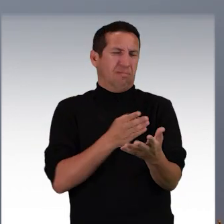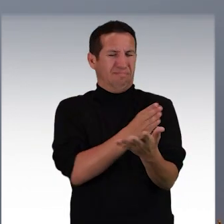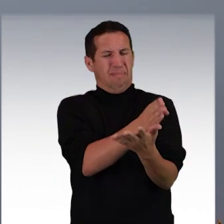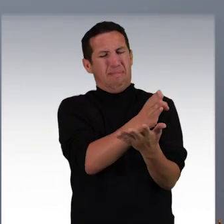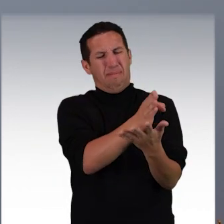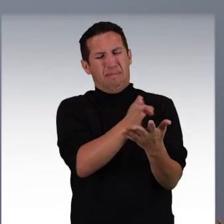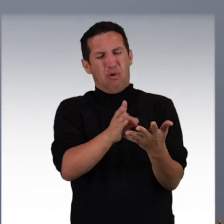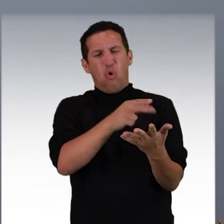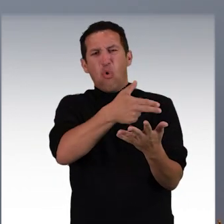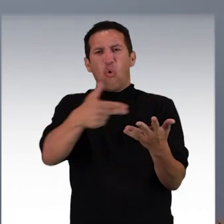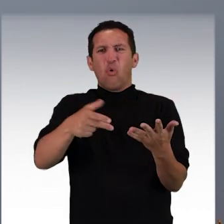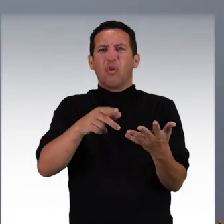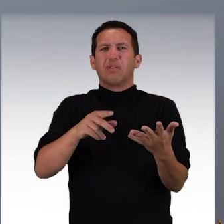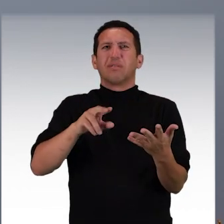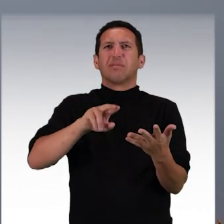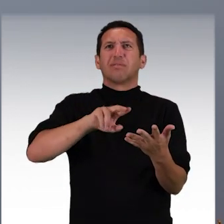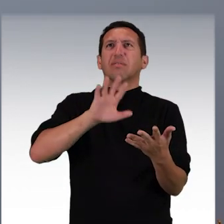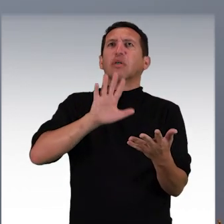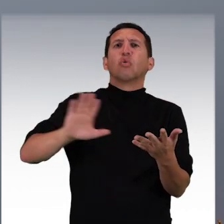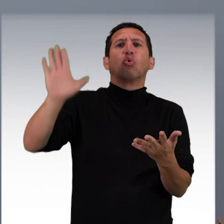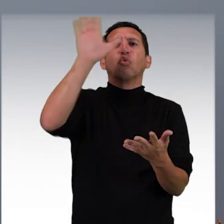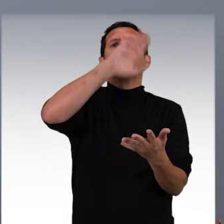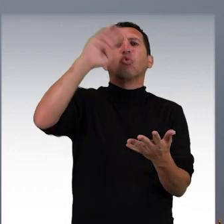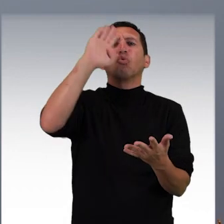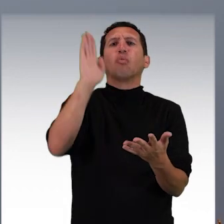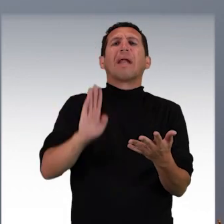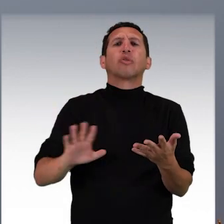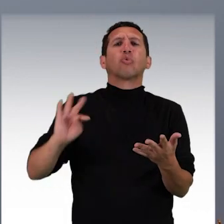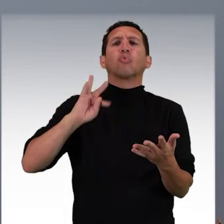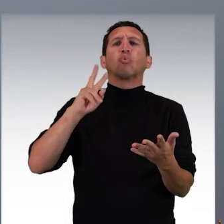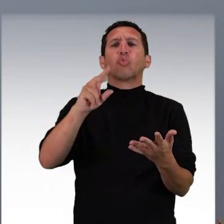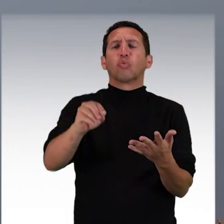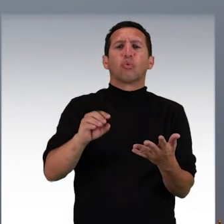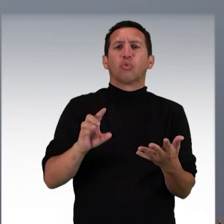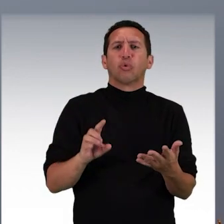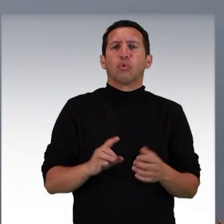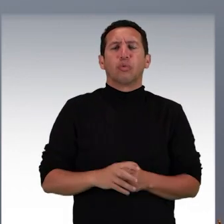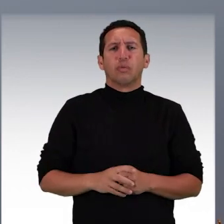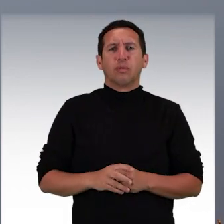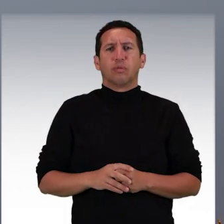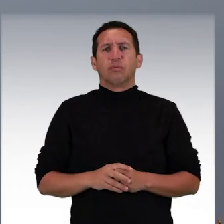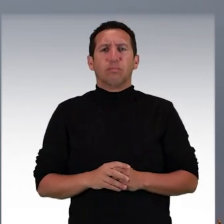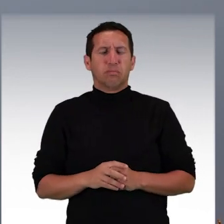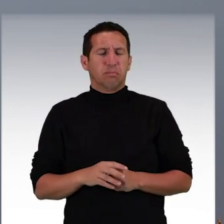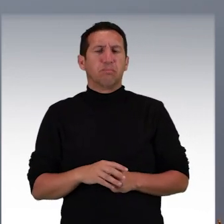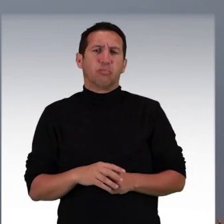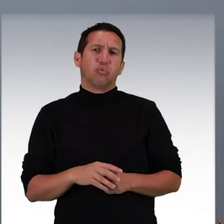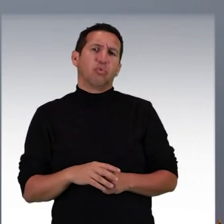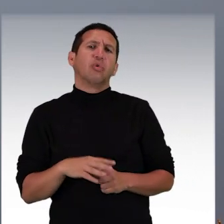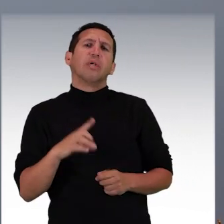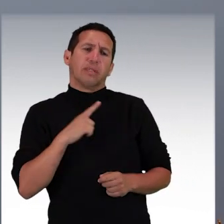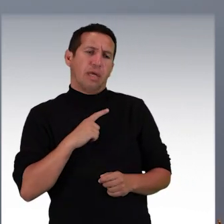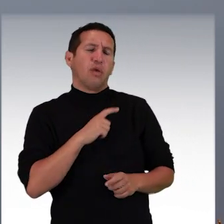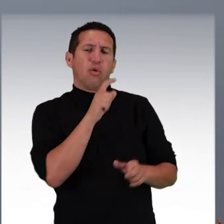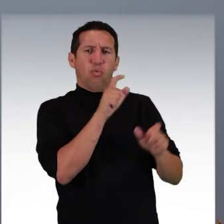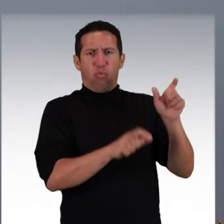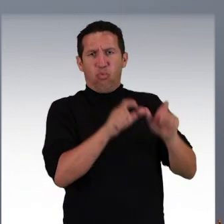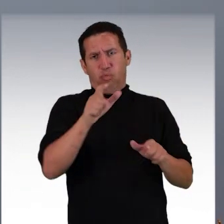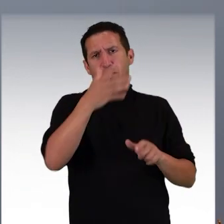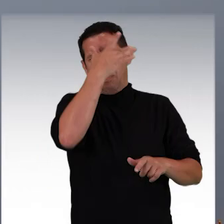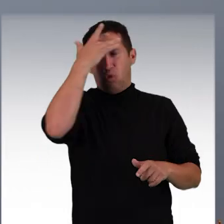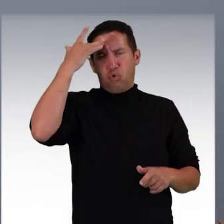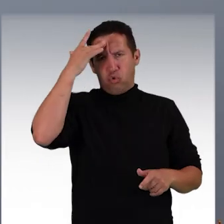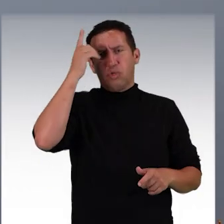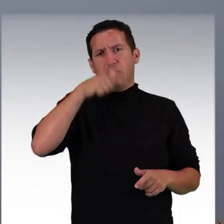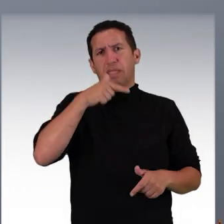nós tínhamos uma demanda muito grande do país não só relacionado aos colegas que atuam lá